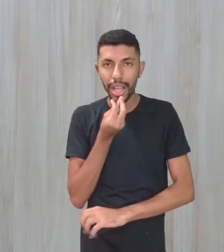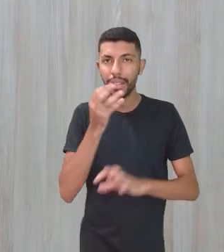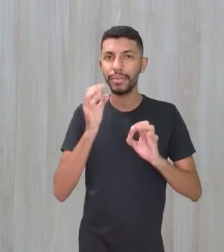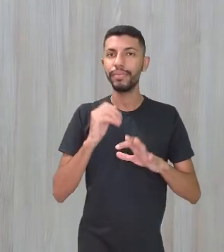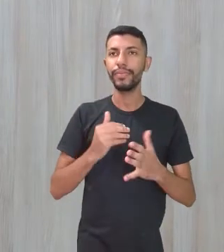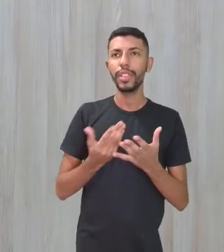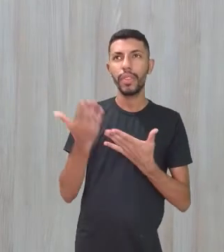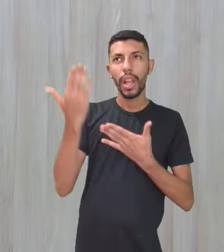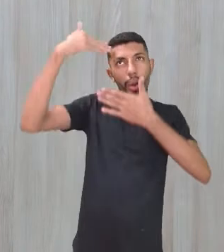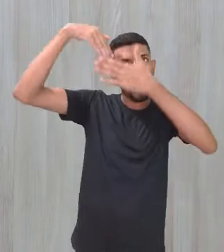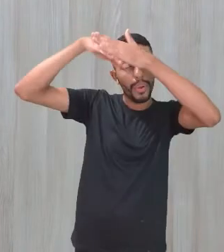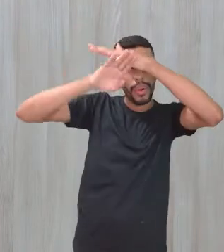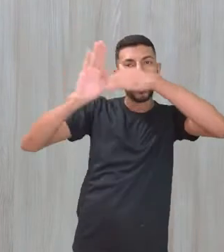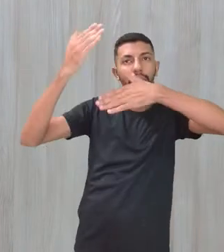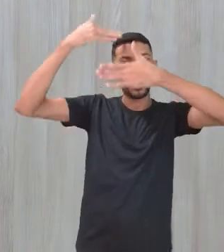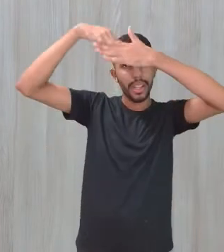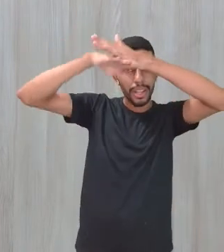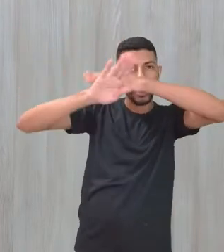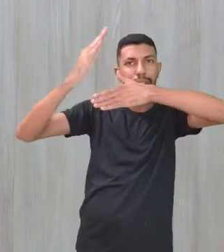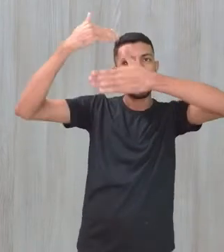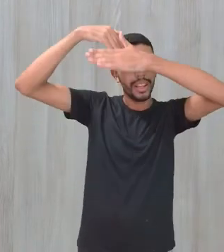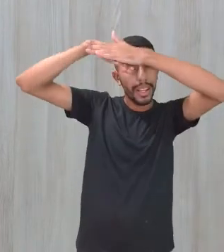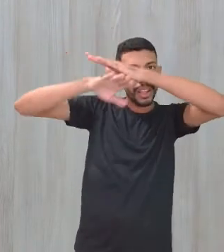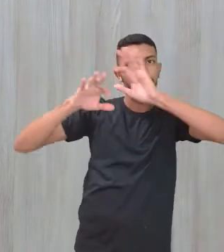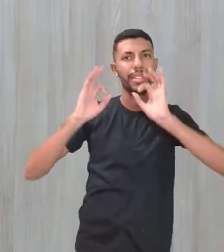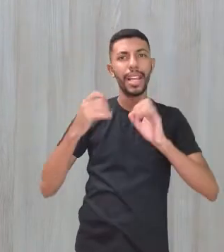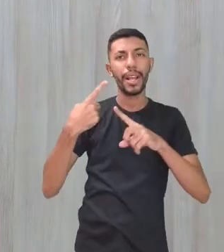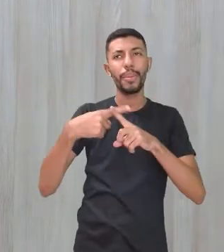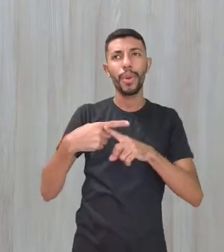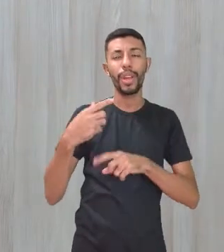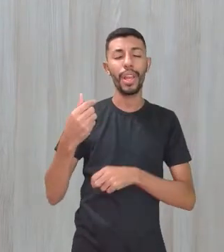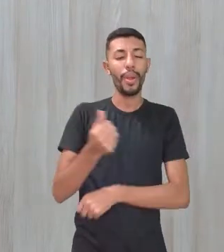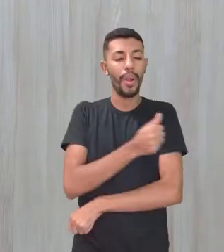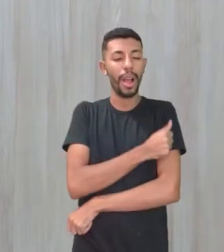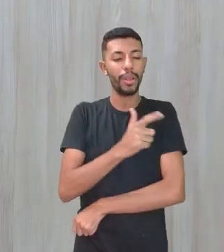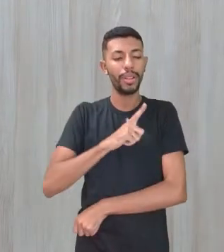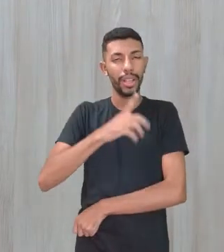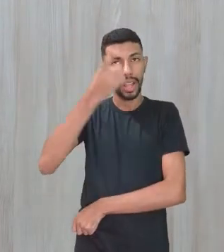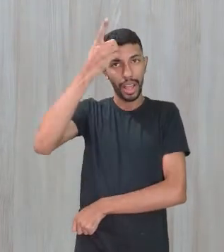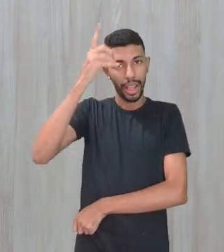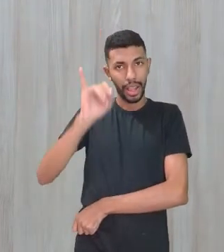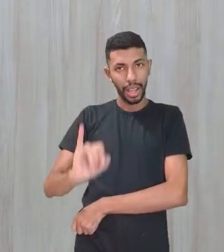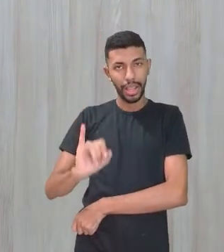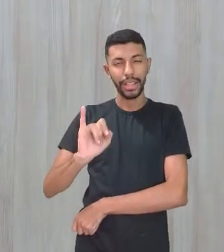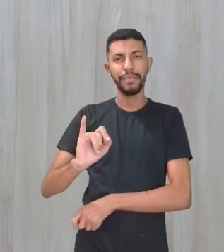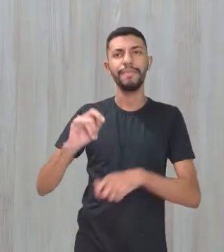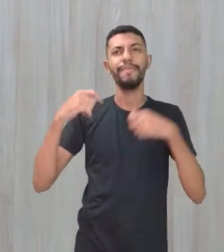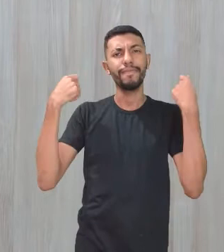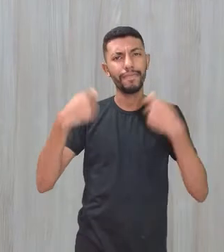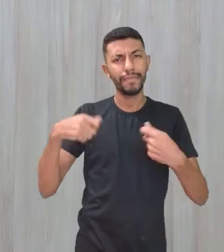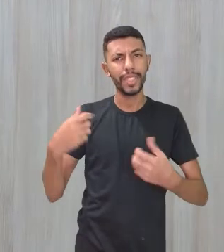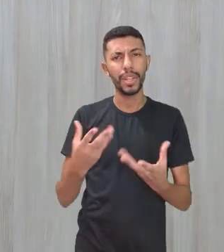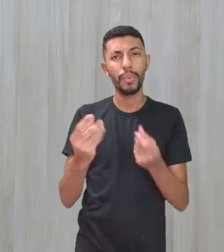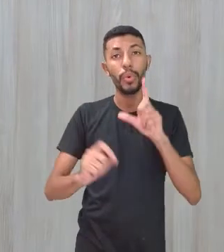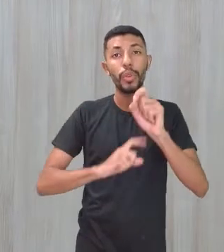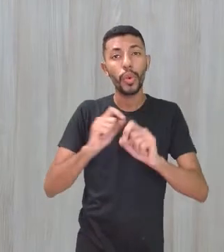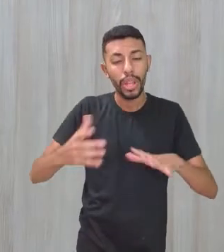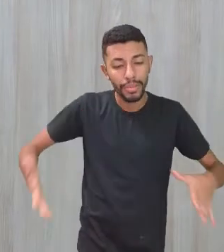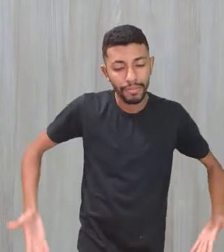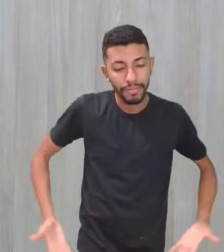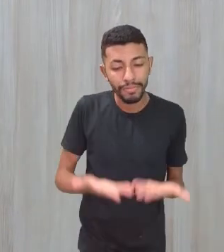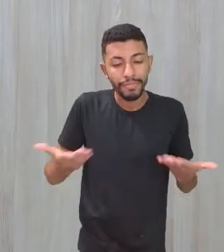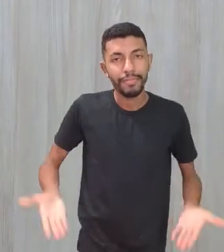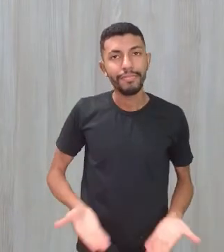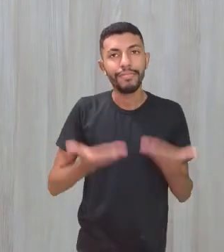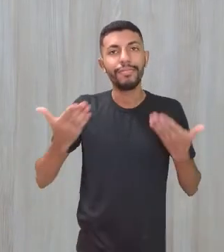começar guardando. Porque o estudante com deficiência intelectual, então ele precisa muito ser estimulado